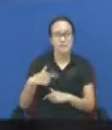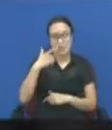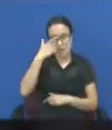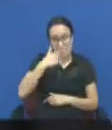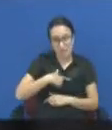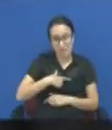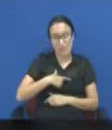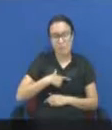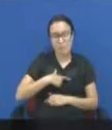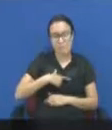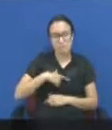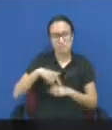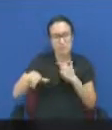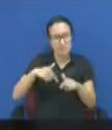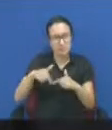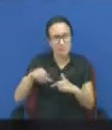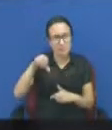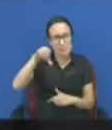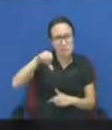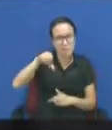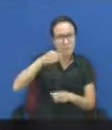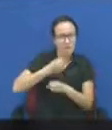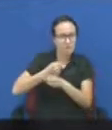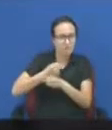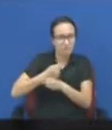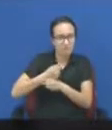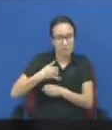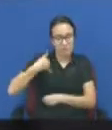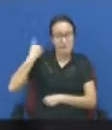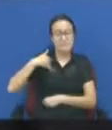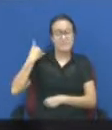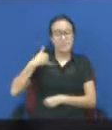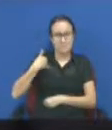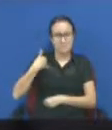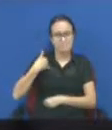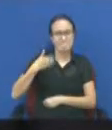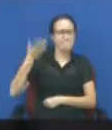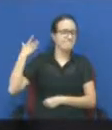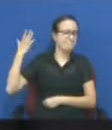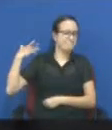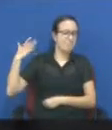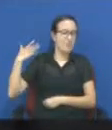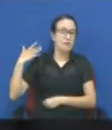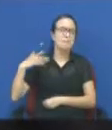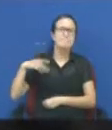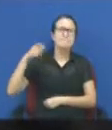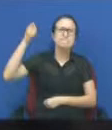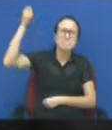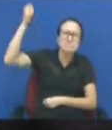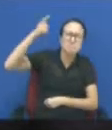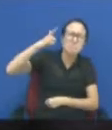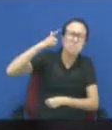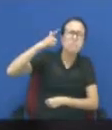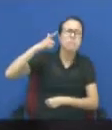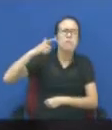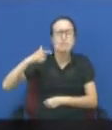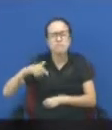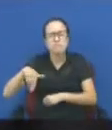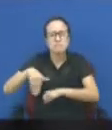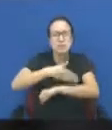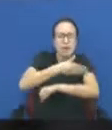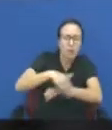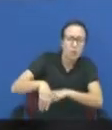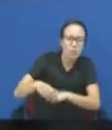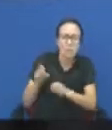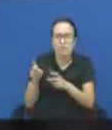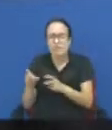idade, vendendo picolé na rua. Eu sei como é difícil um sol quente, mas nem por isso eu deixei de estudar,